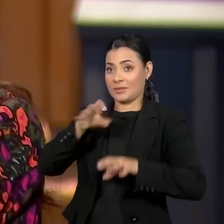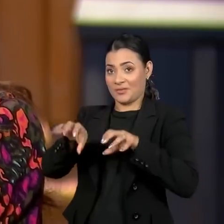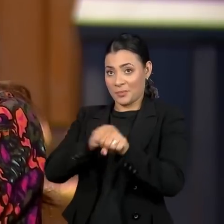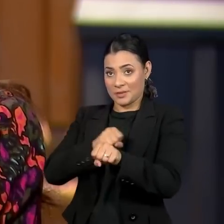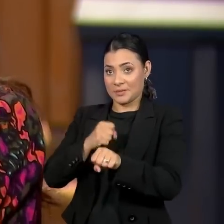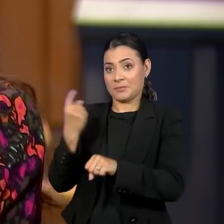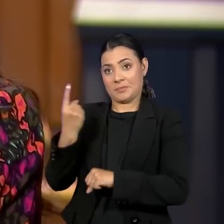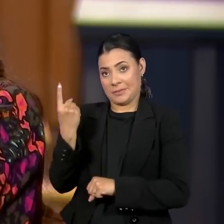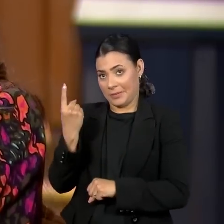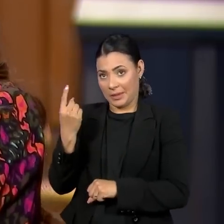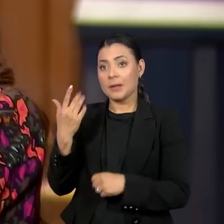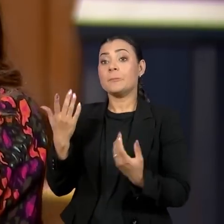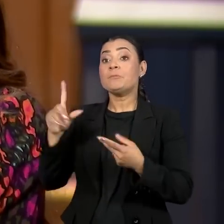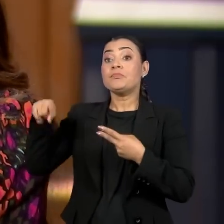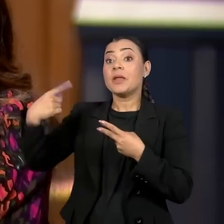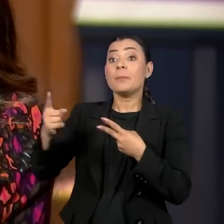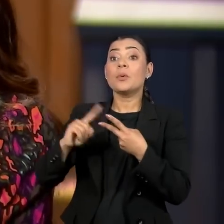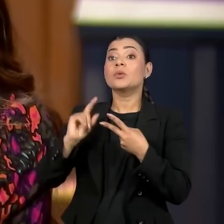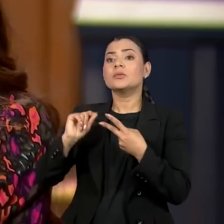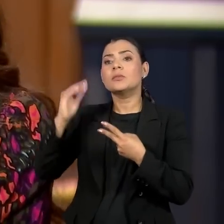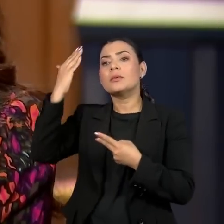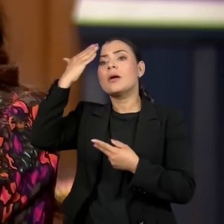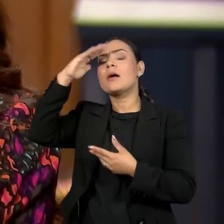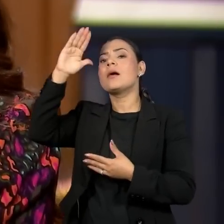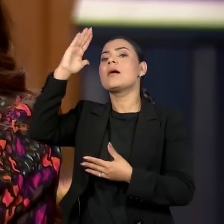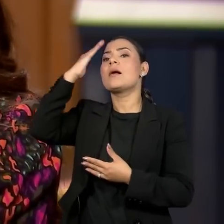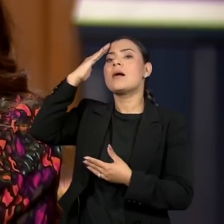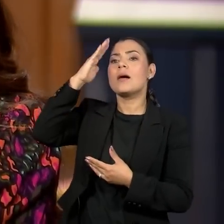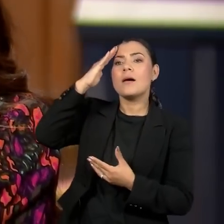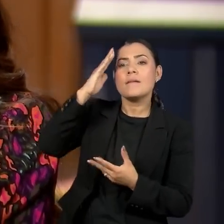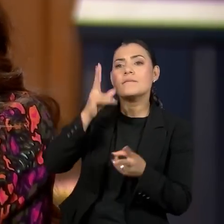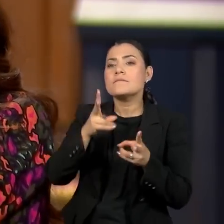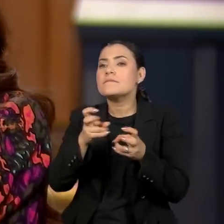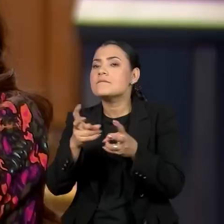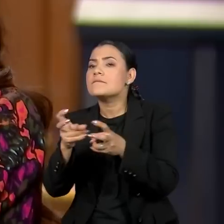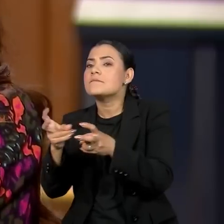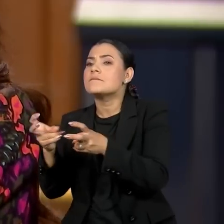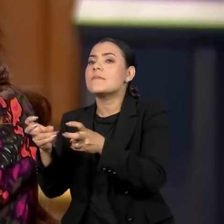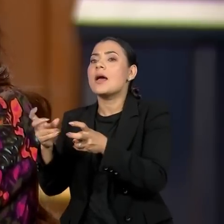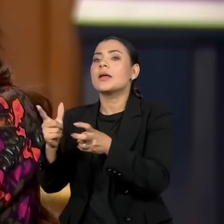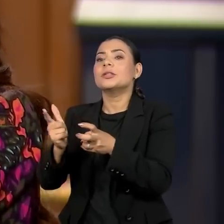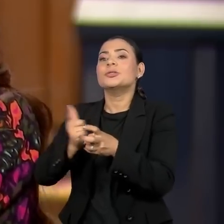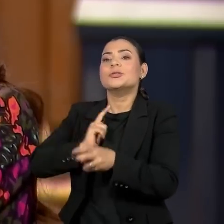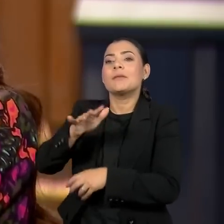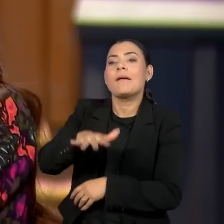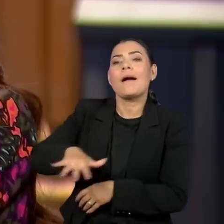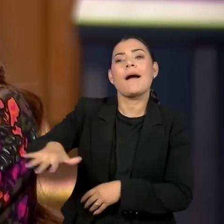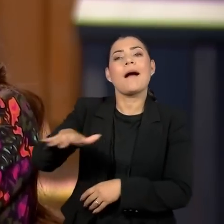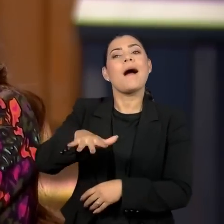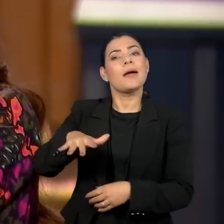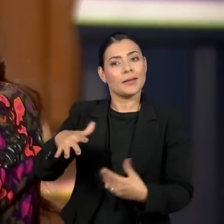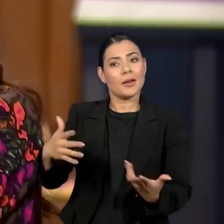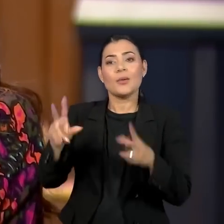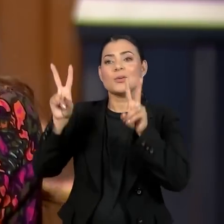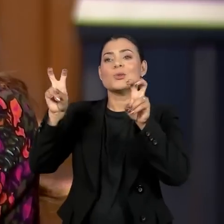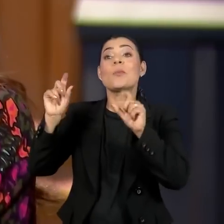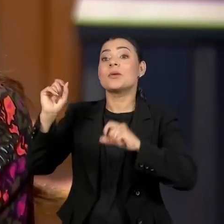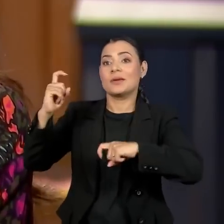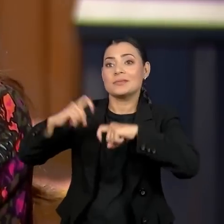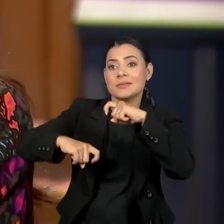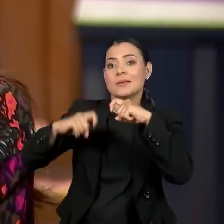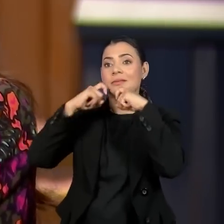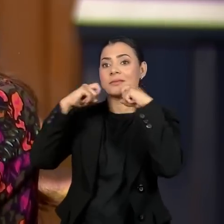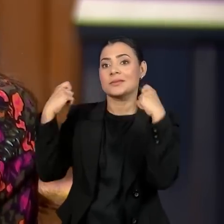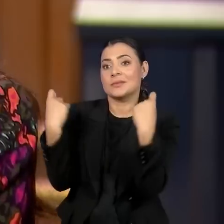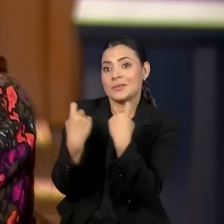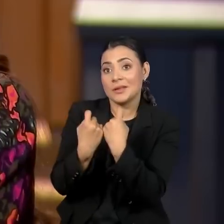em atuação, e depois eu fui entendendo que havia uma incrível demanda por falar sobre sexualidade,